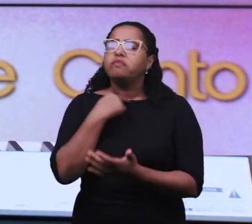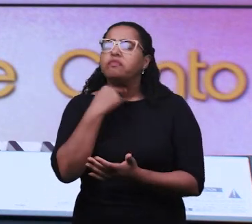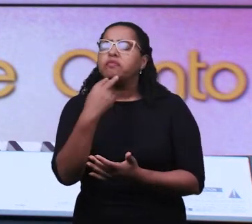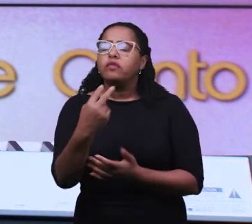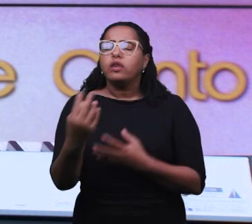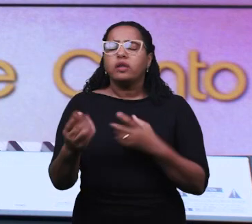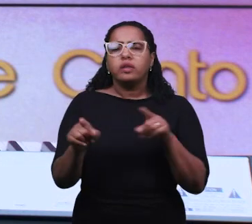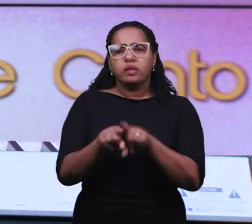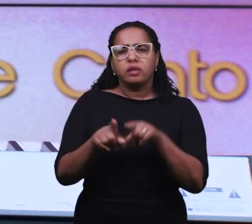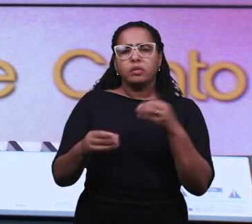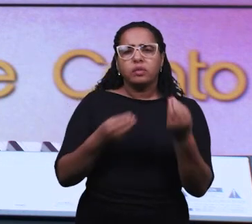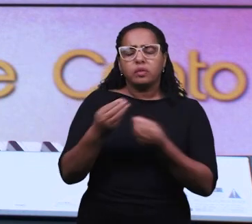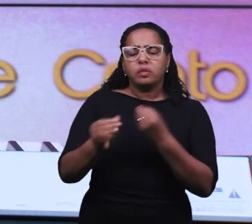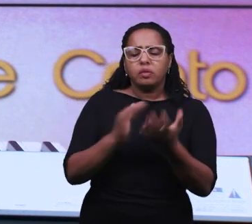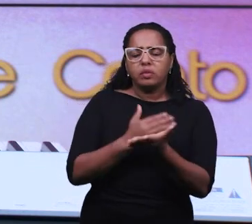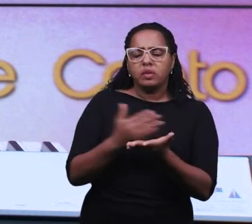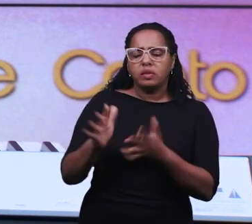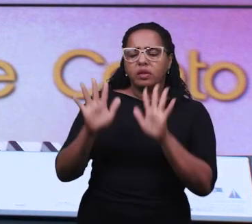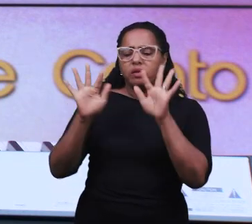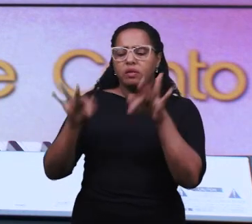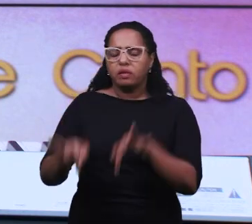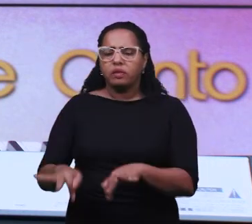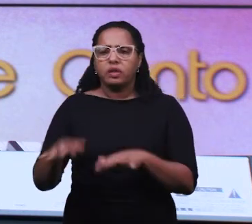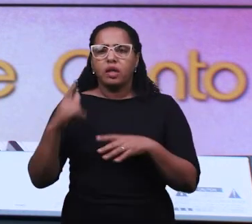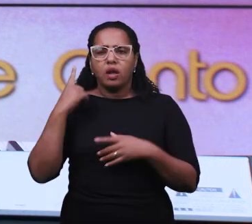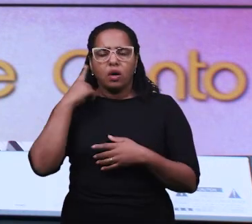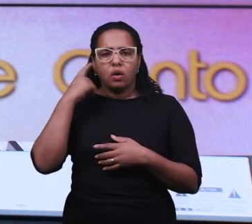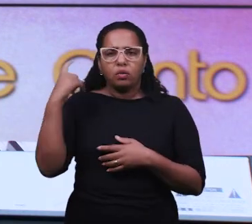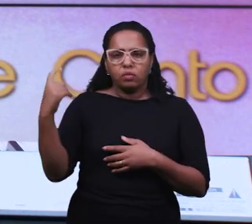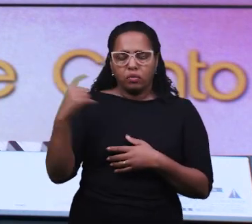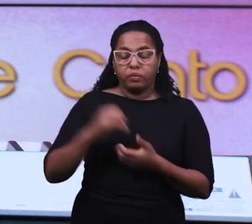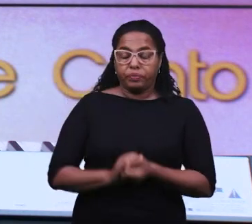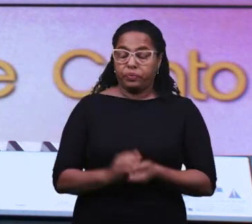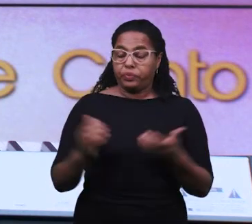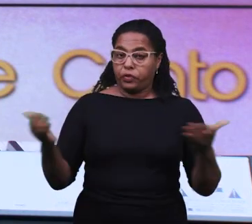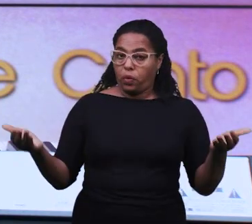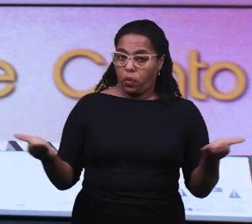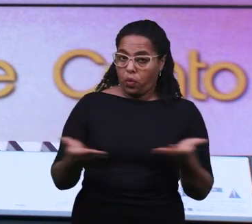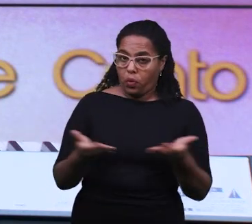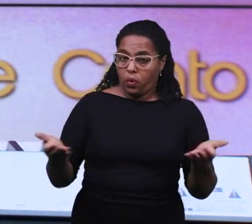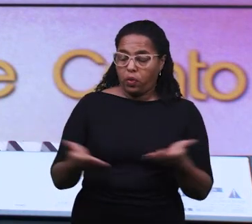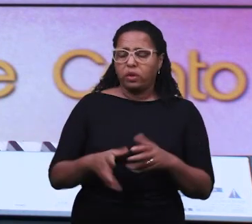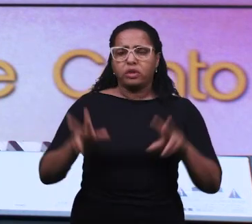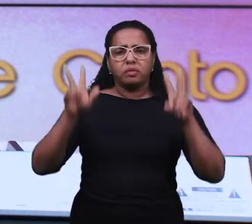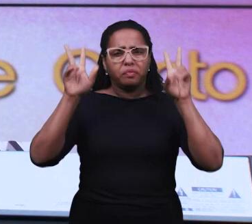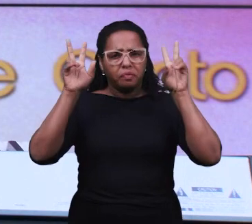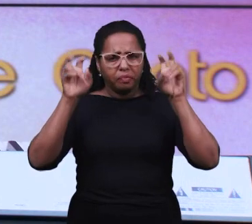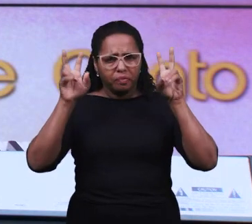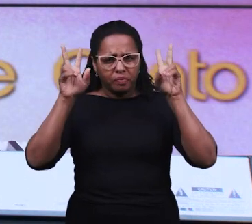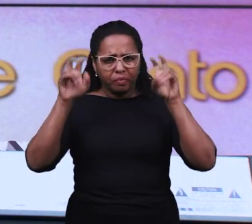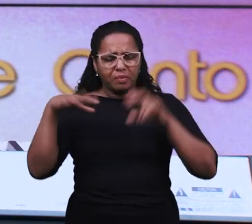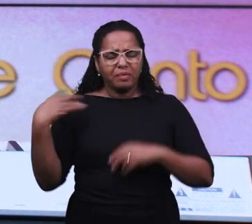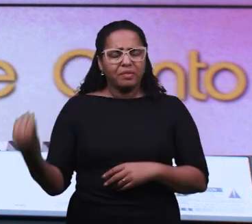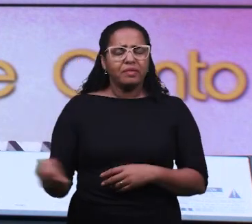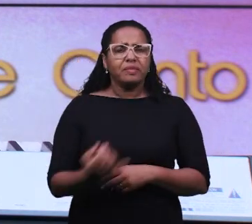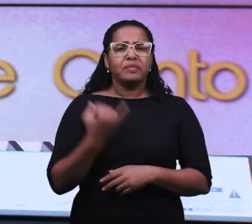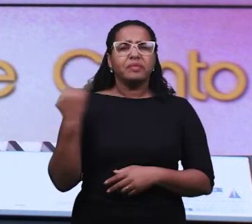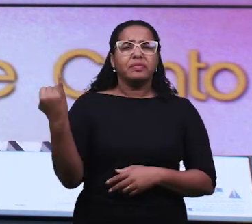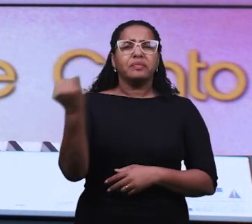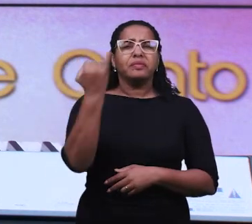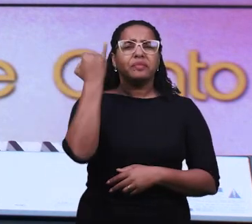voz, sobre como iniciar e terminar o nosso som. E hoje nós vamos falar sobre um assunto também